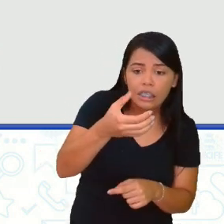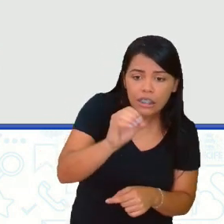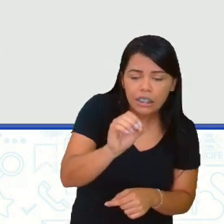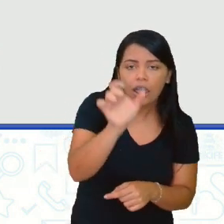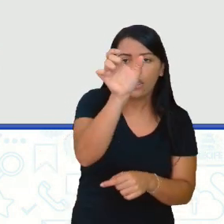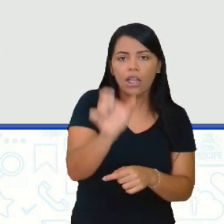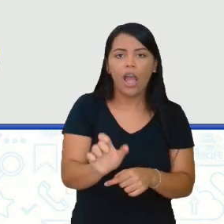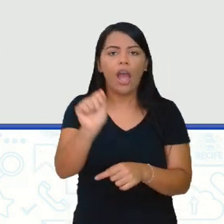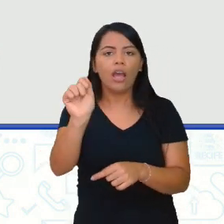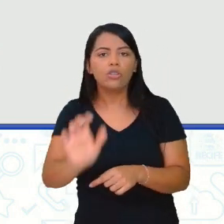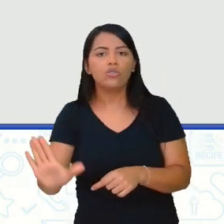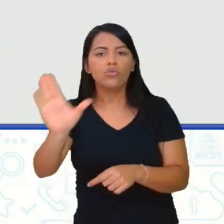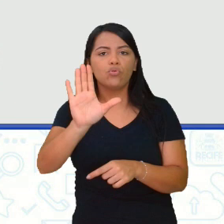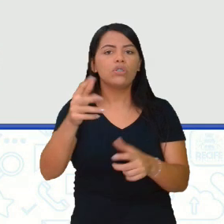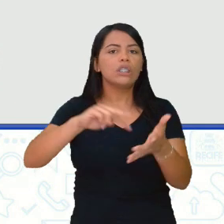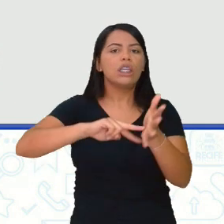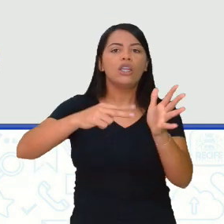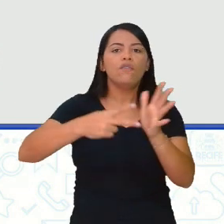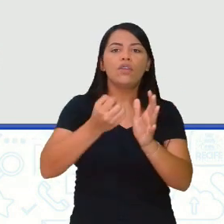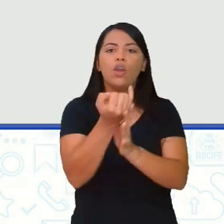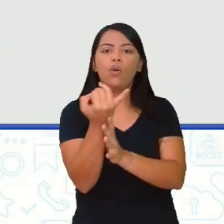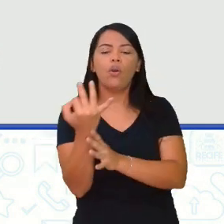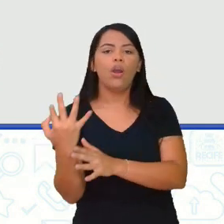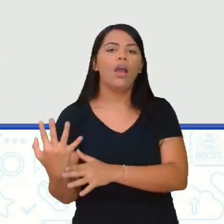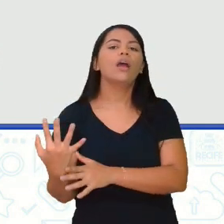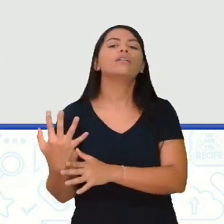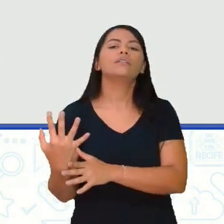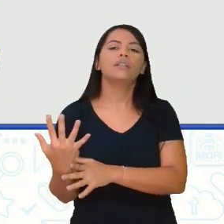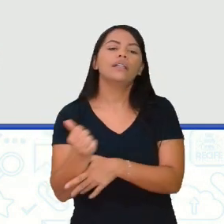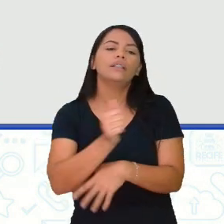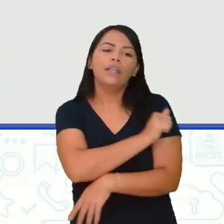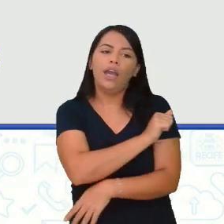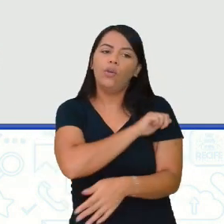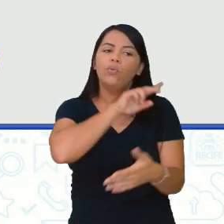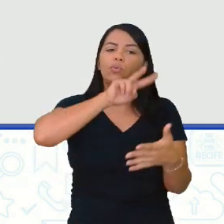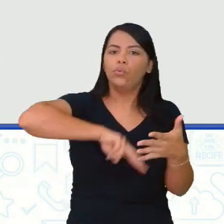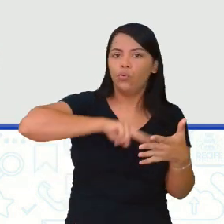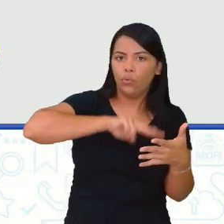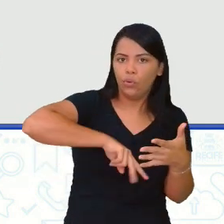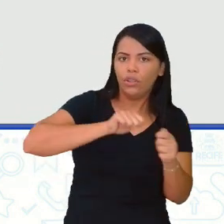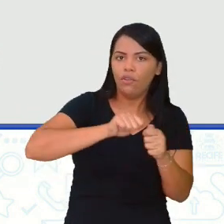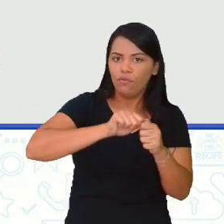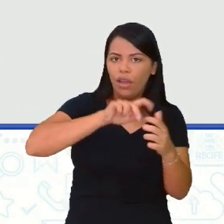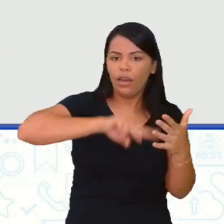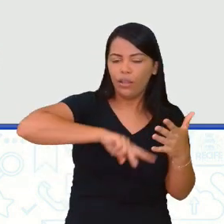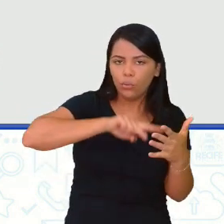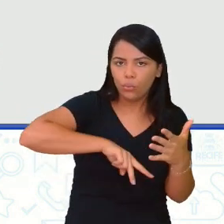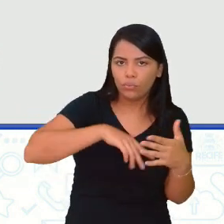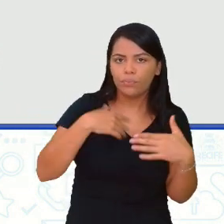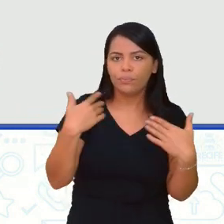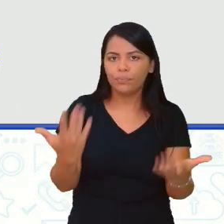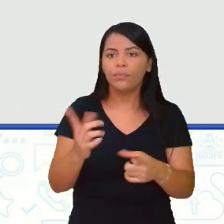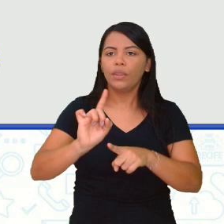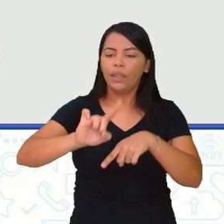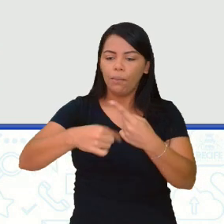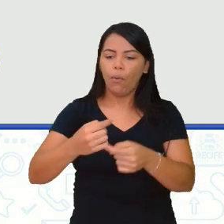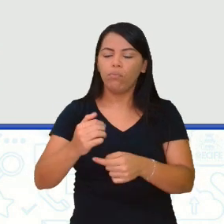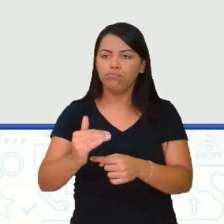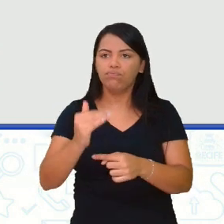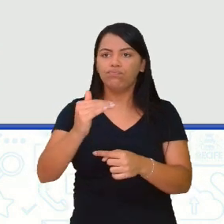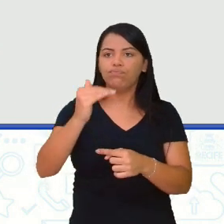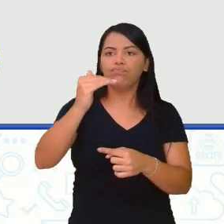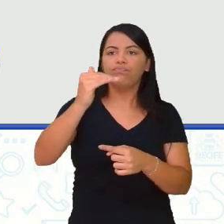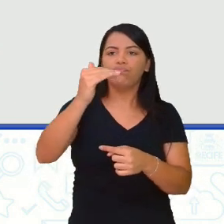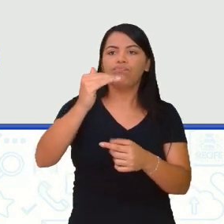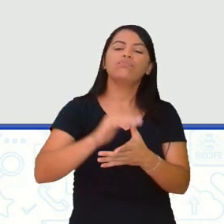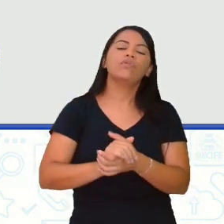que leem de 20 minutos a 40 minutos por dia. Né? E eu, seguindo esse mesmo